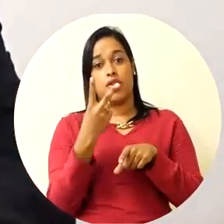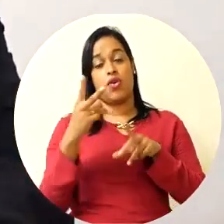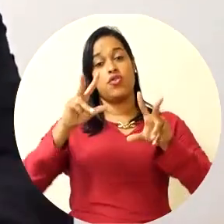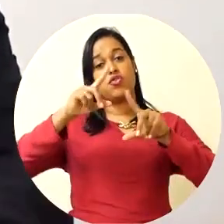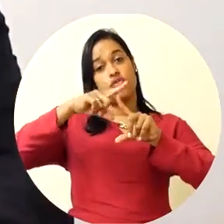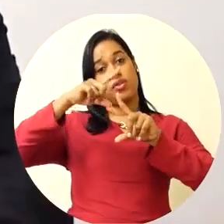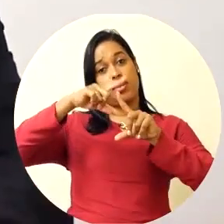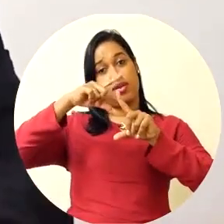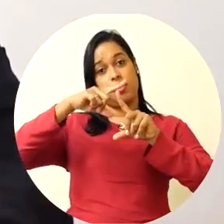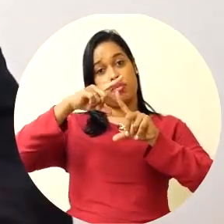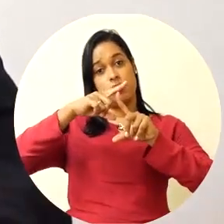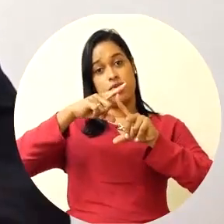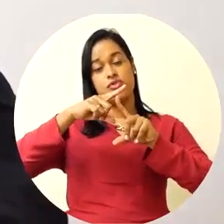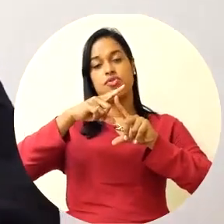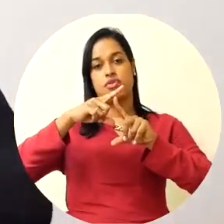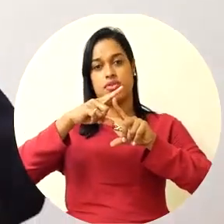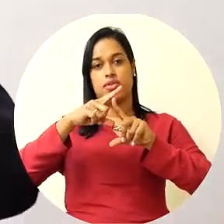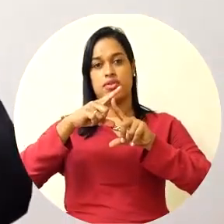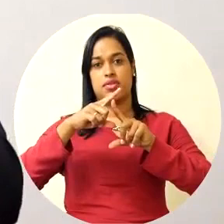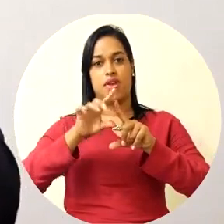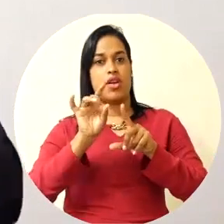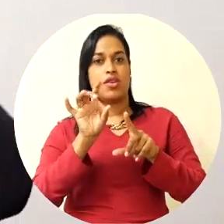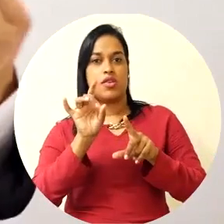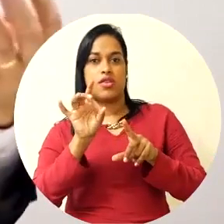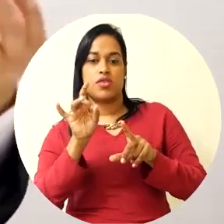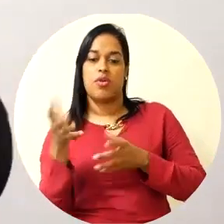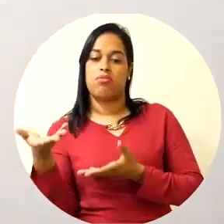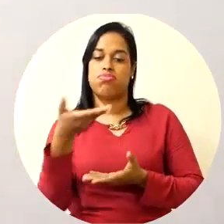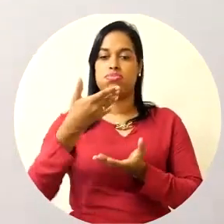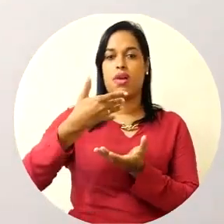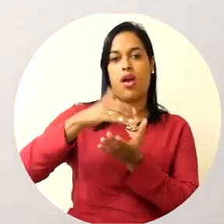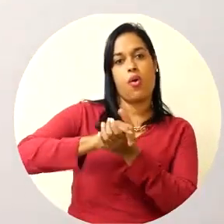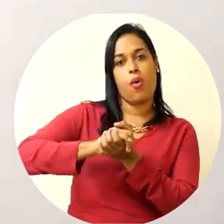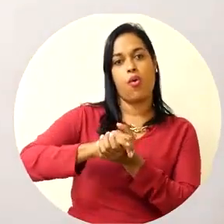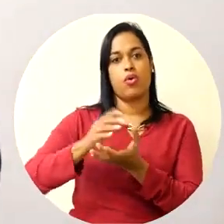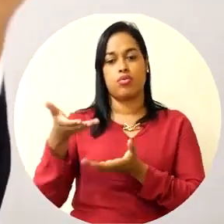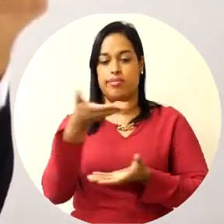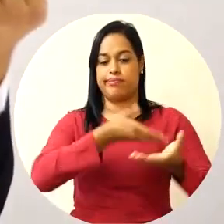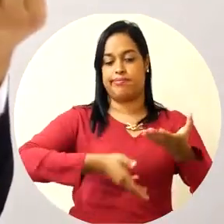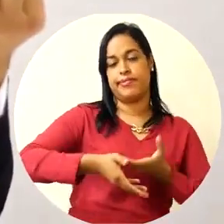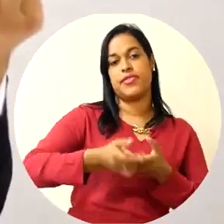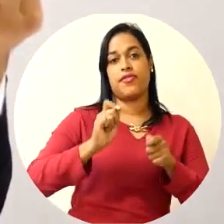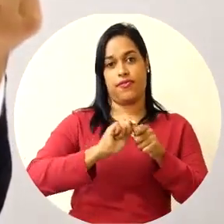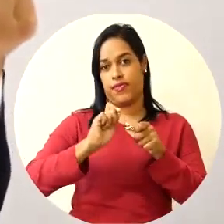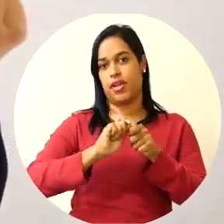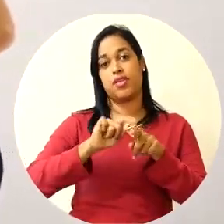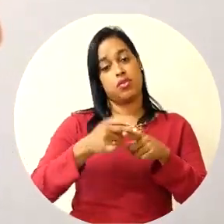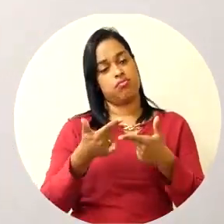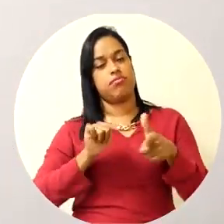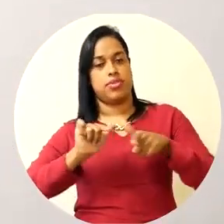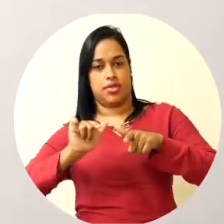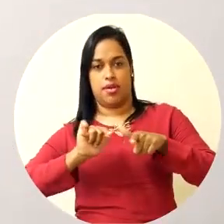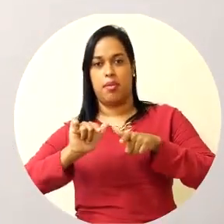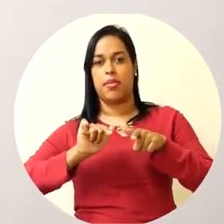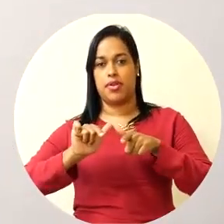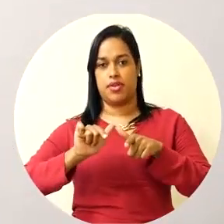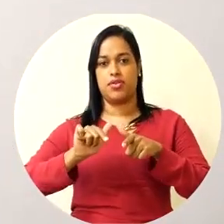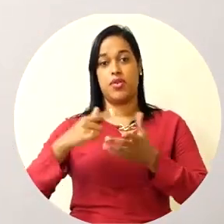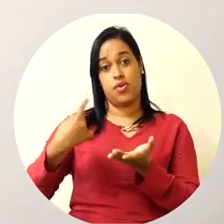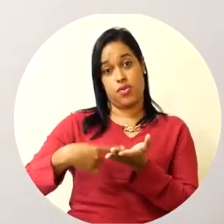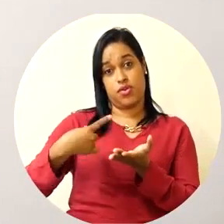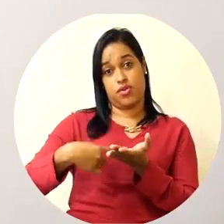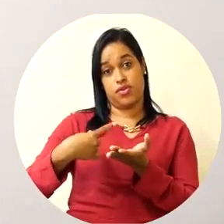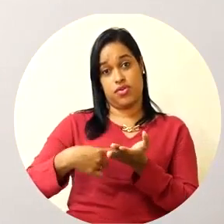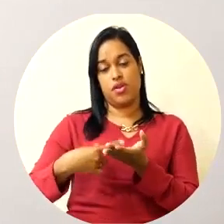Ora, existem 2 tipos de negociação. A autocomposição, que é só feita entre as partes, entre sindicatos dos empregados e